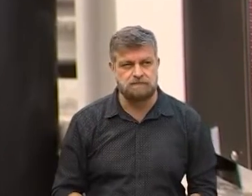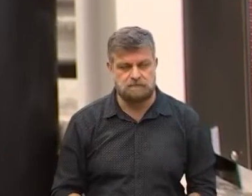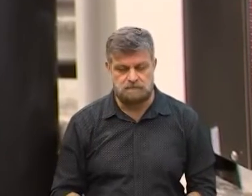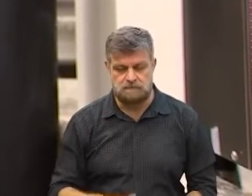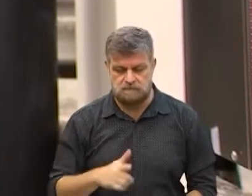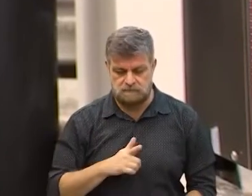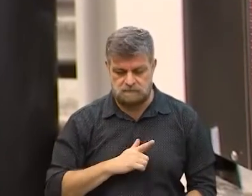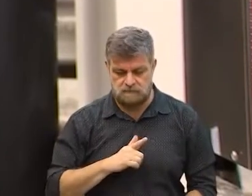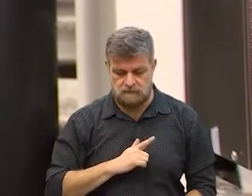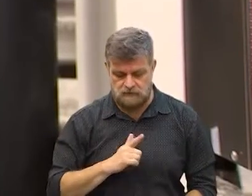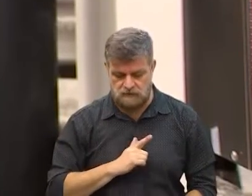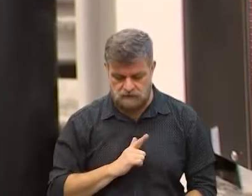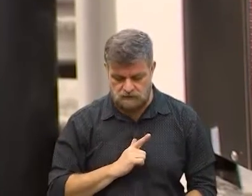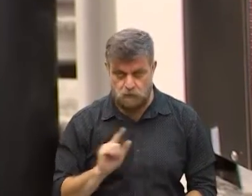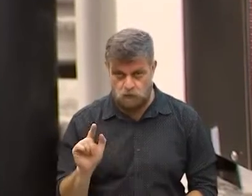eles terão